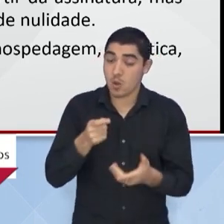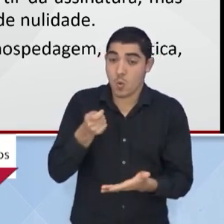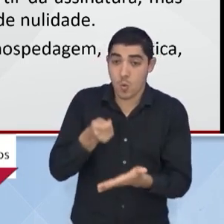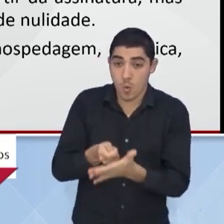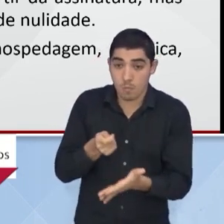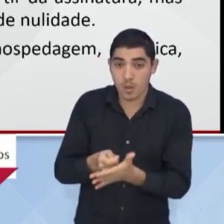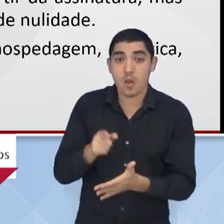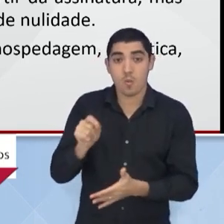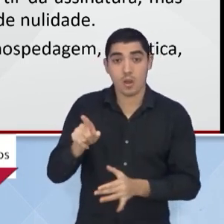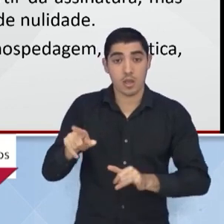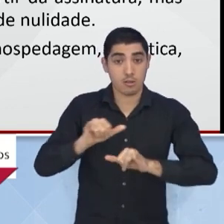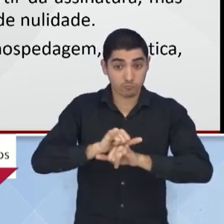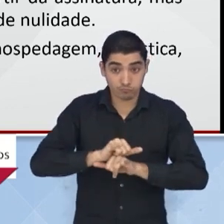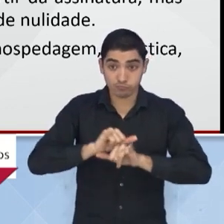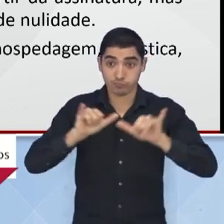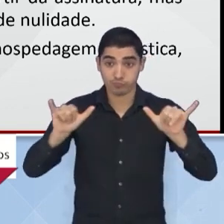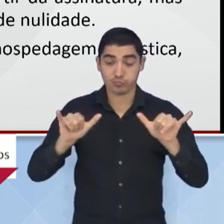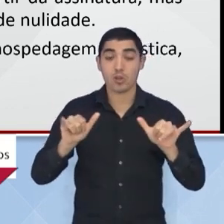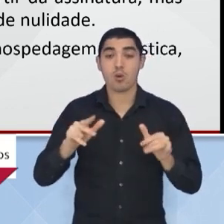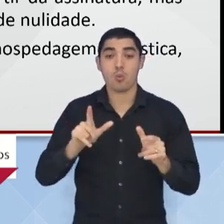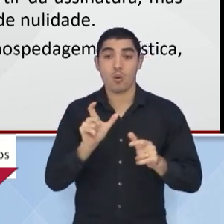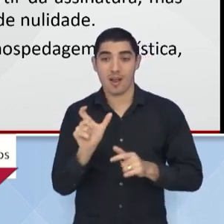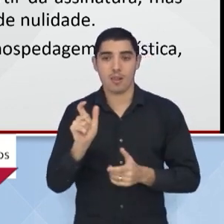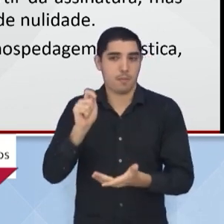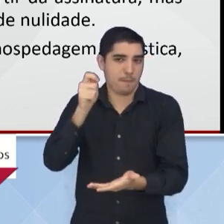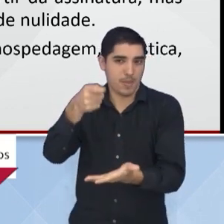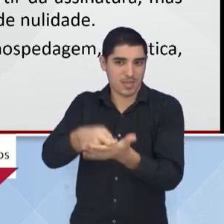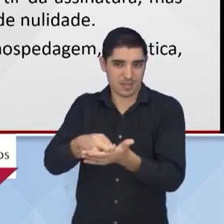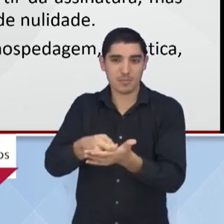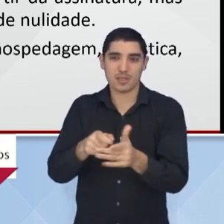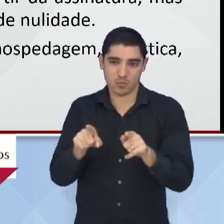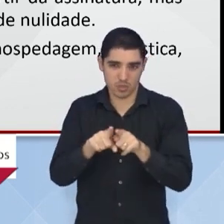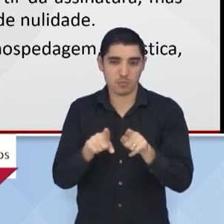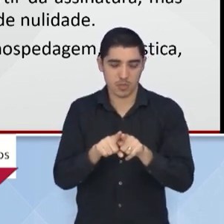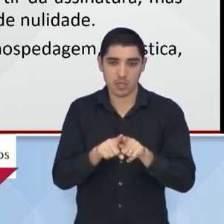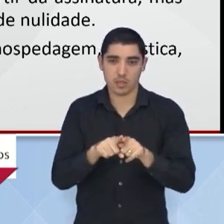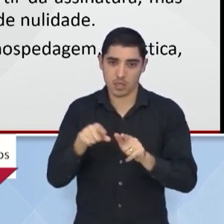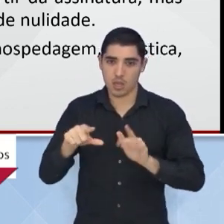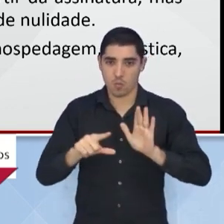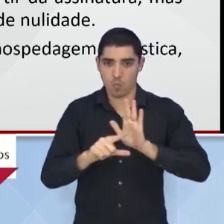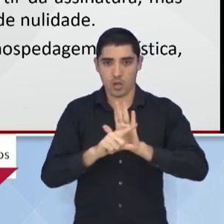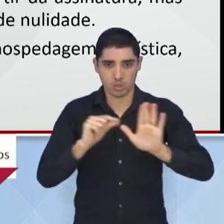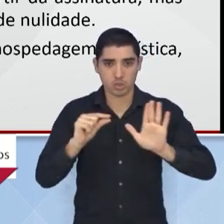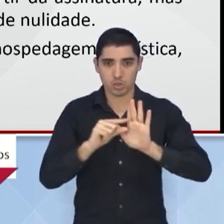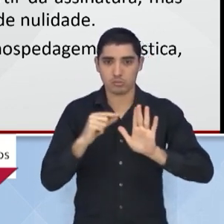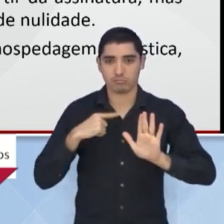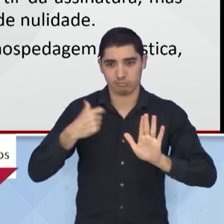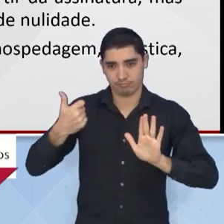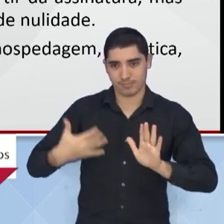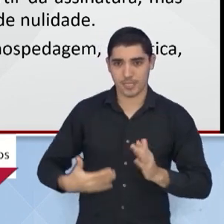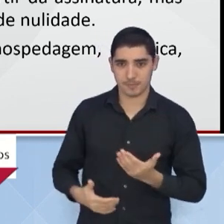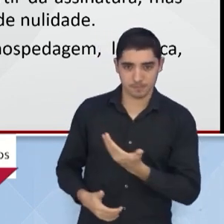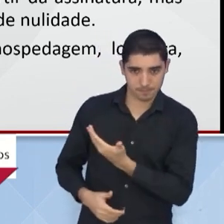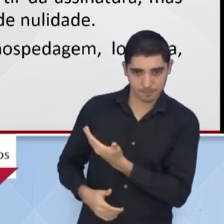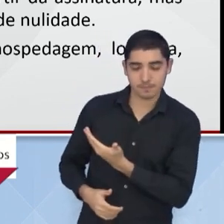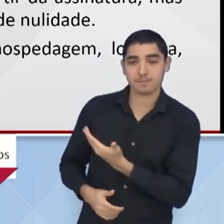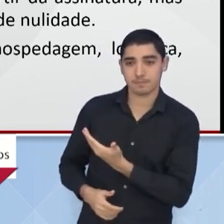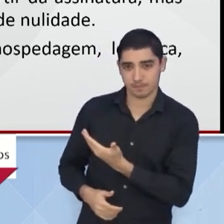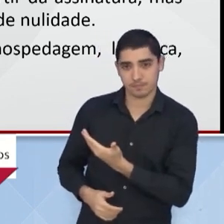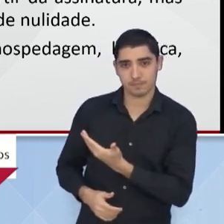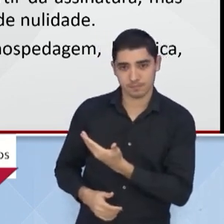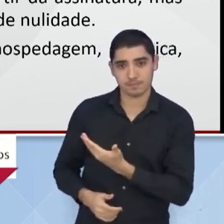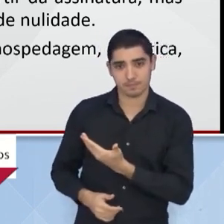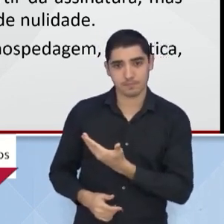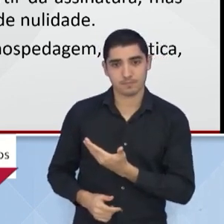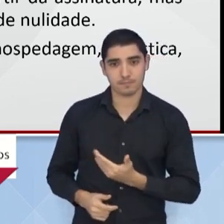divulgação no pncp do extrato do cartão de pagamento artigo 75 parágrafo qu né adotado preferencialmente para contratações diretas Com